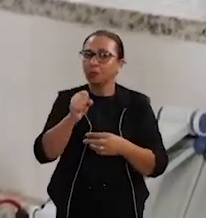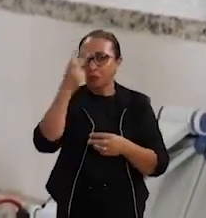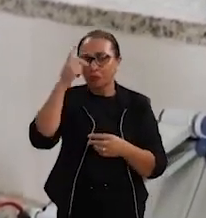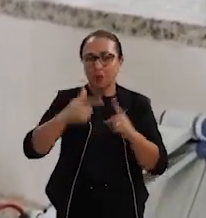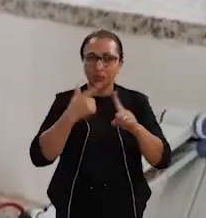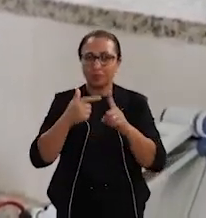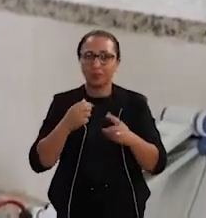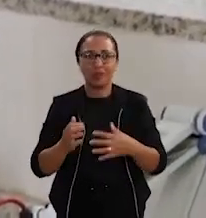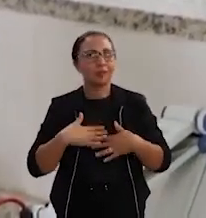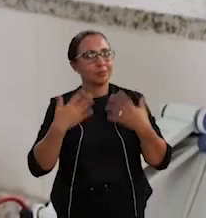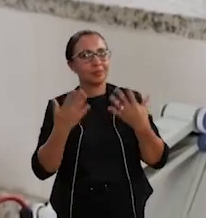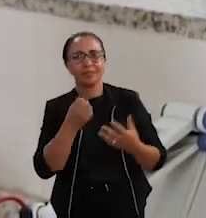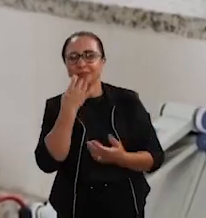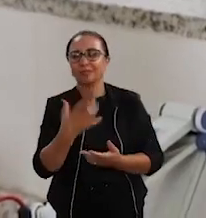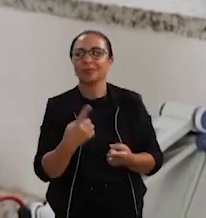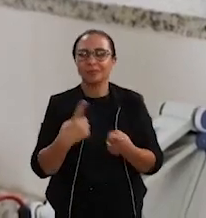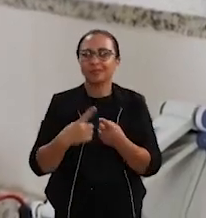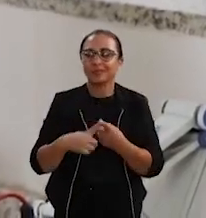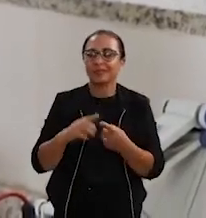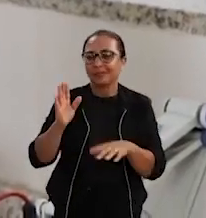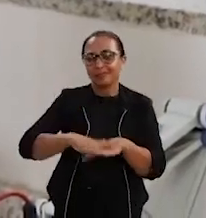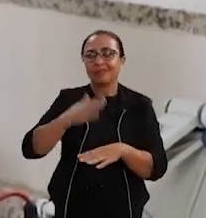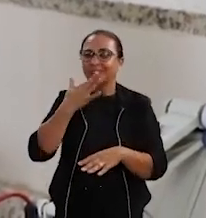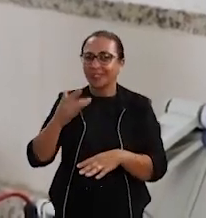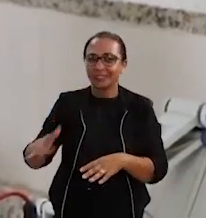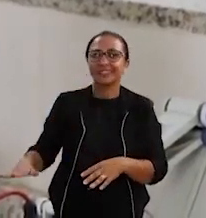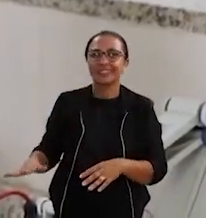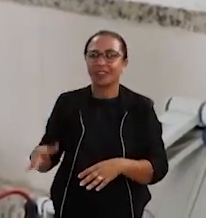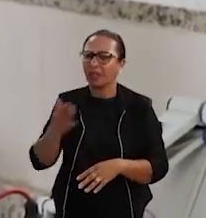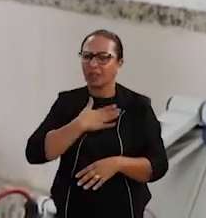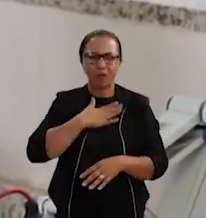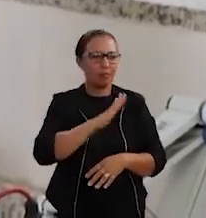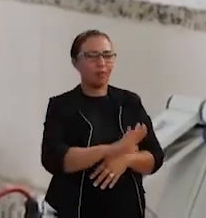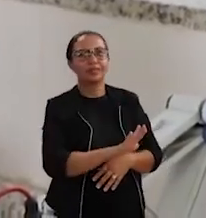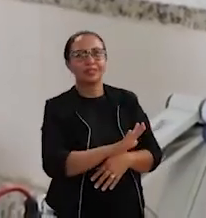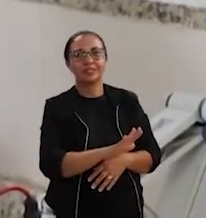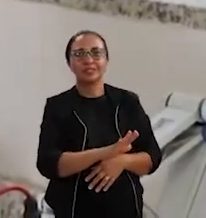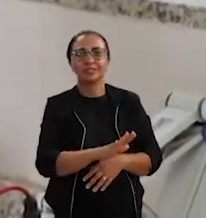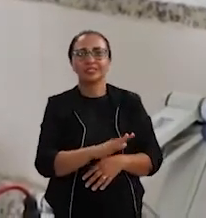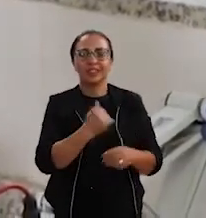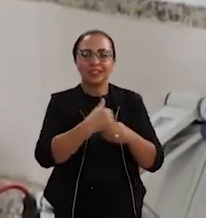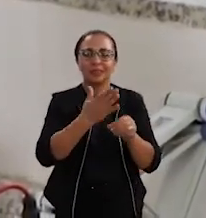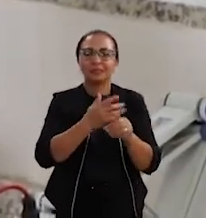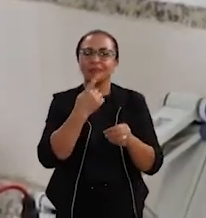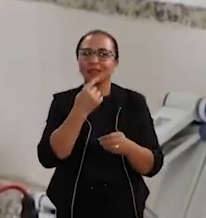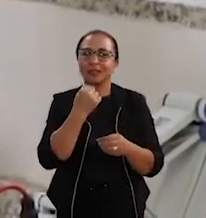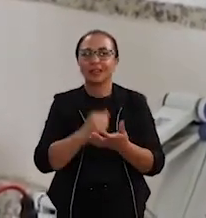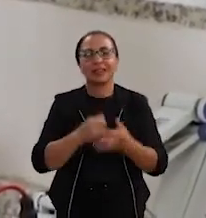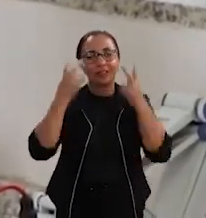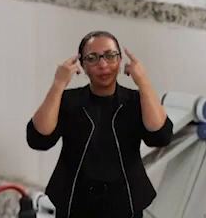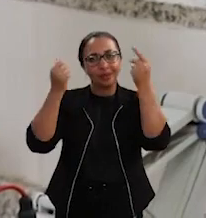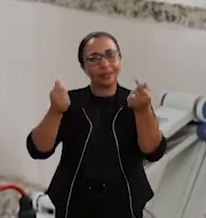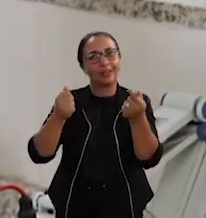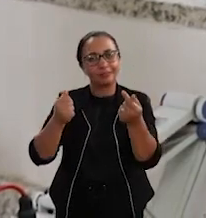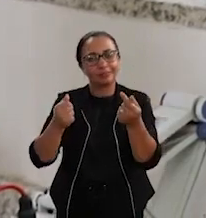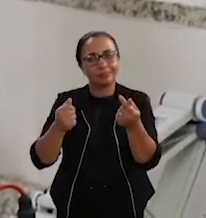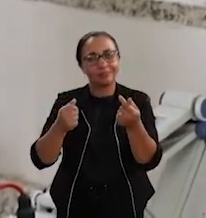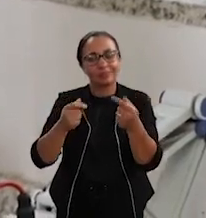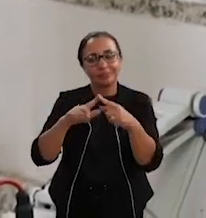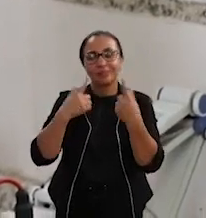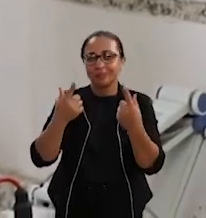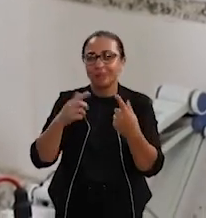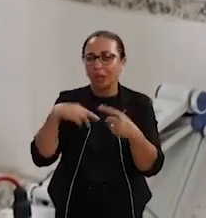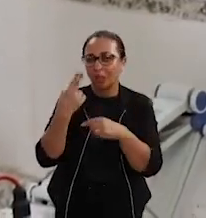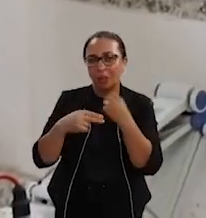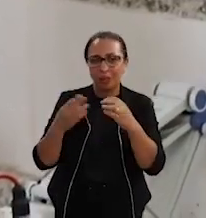para esse produto. E que surpresa boa, né? Porque assim, a maioria das crianças não gosta da beterraba in natura, dessa